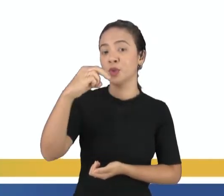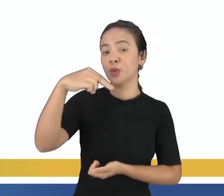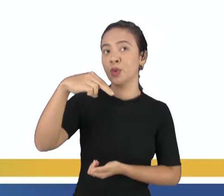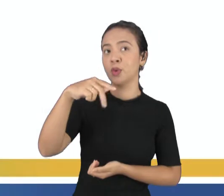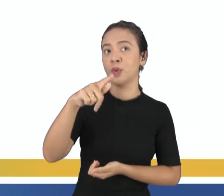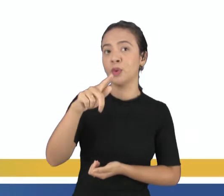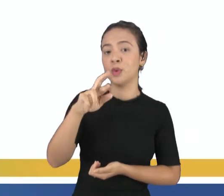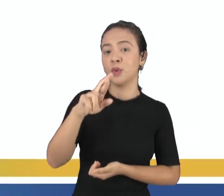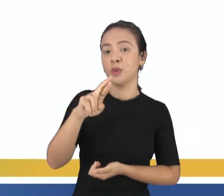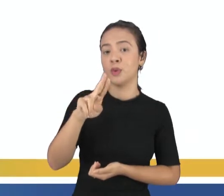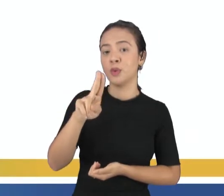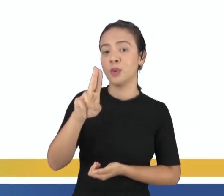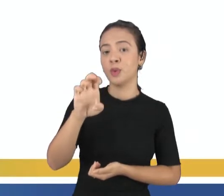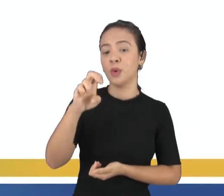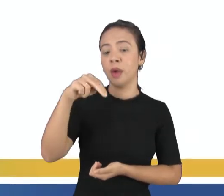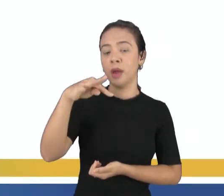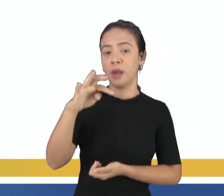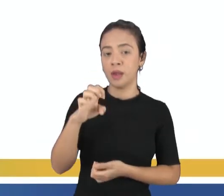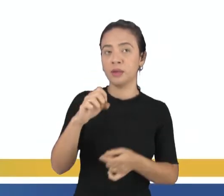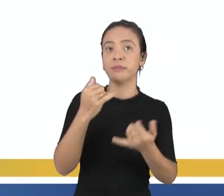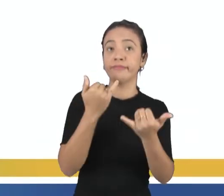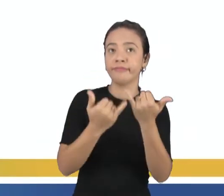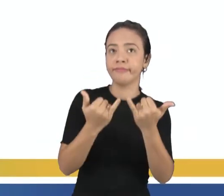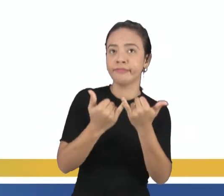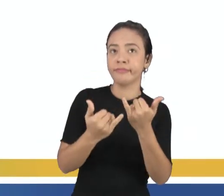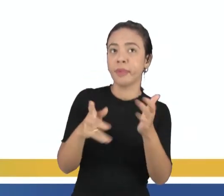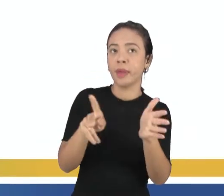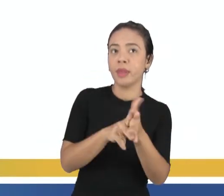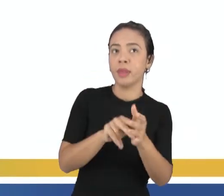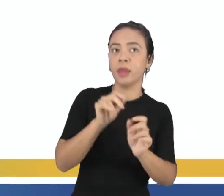Imagens congruentes fazem parte de uma rede chamada